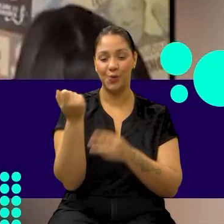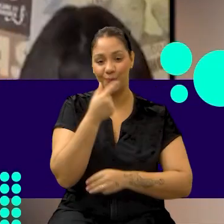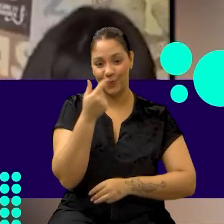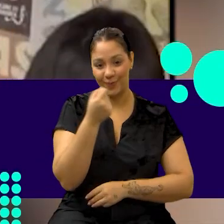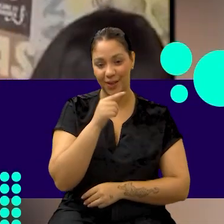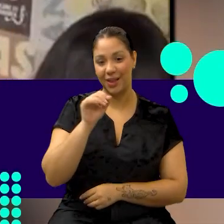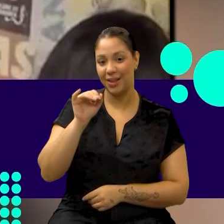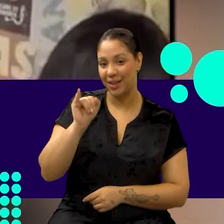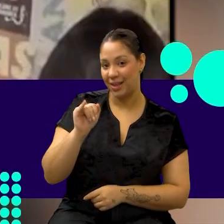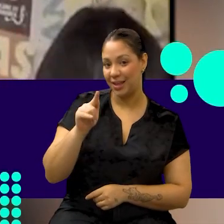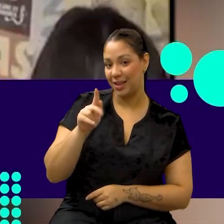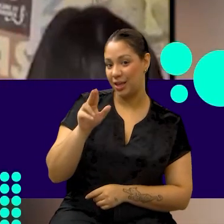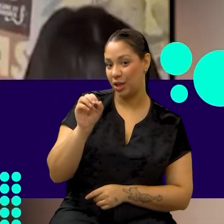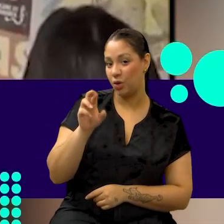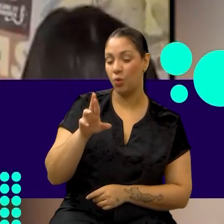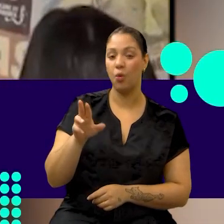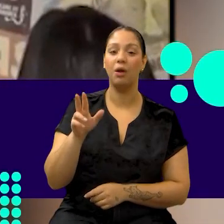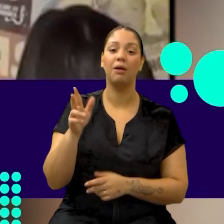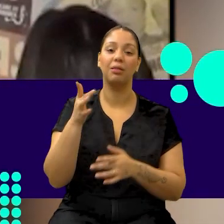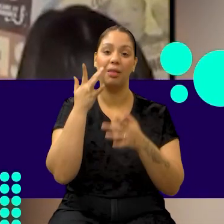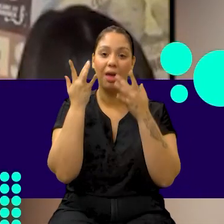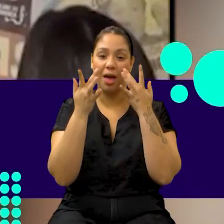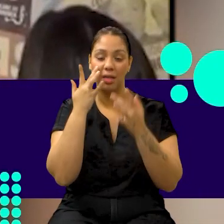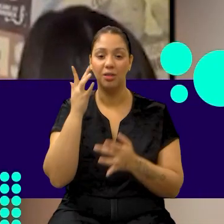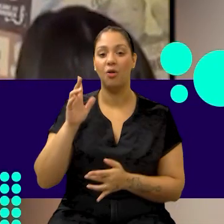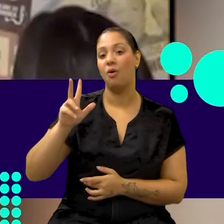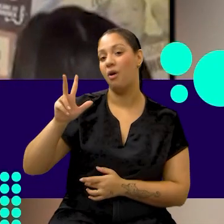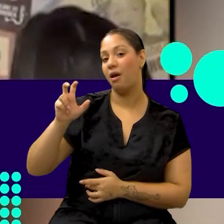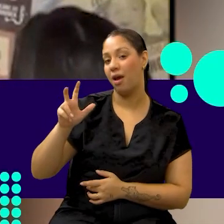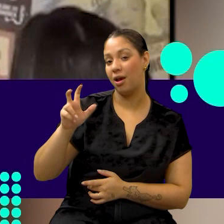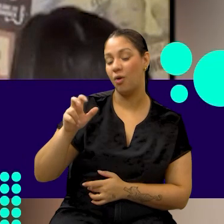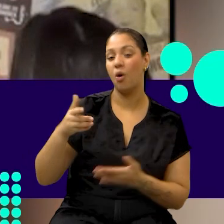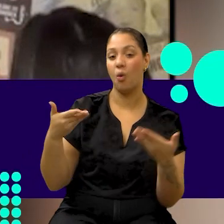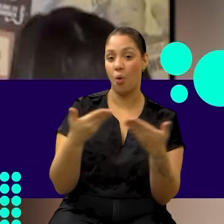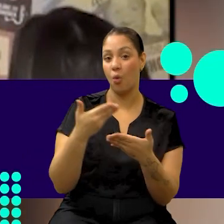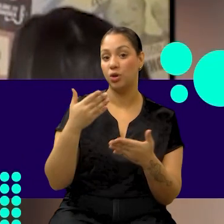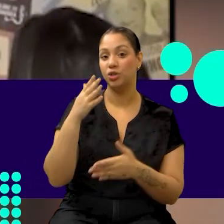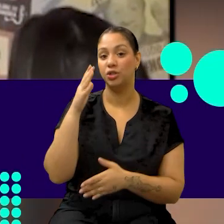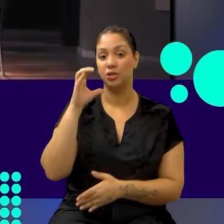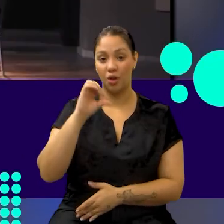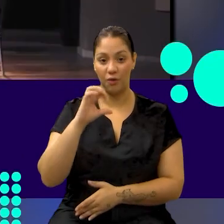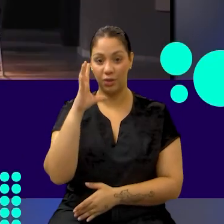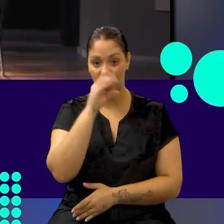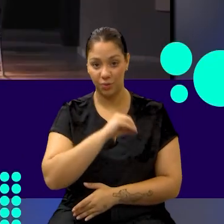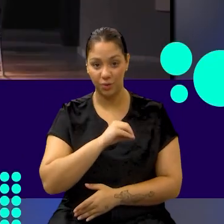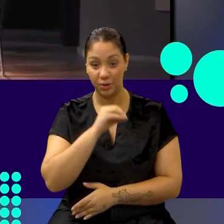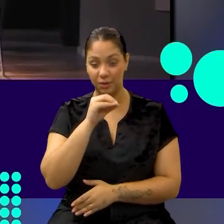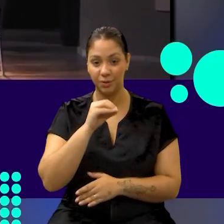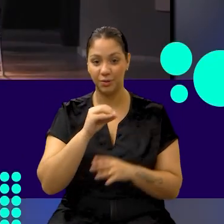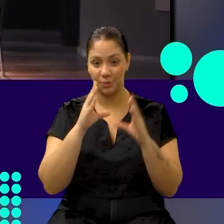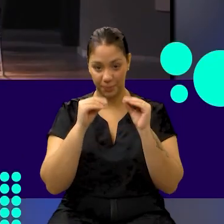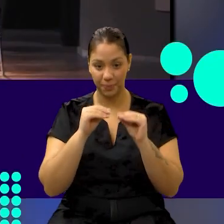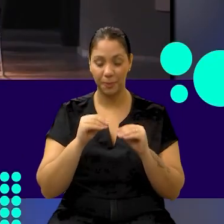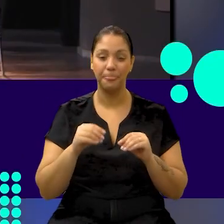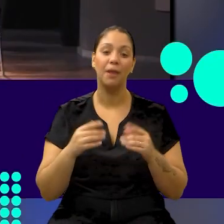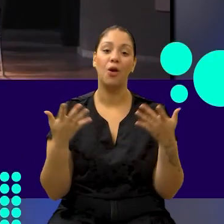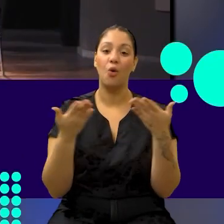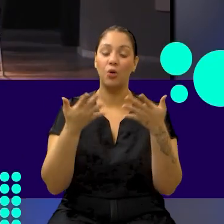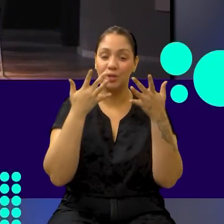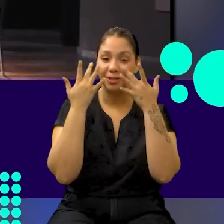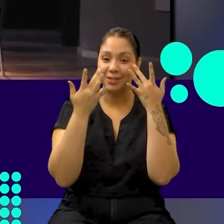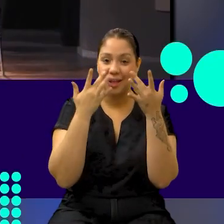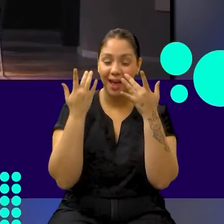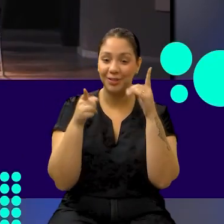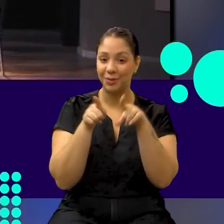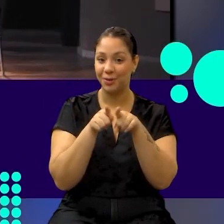Igor Guimarães em Campinas, no Teatro Iguatemi, hoje às 21h. No SESI Campinas tem teatro